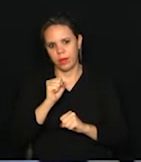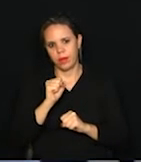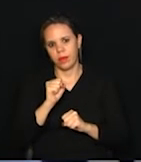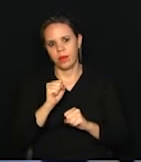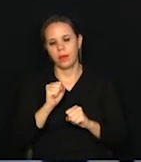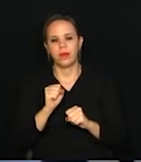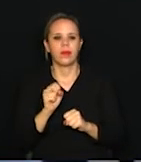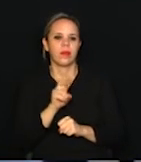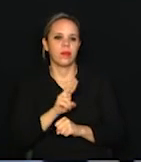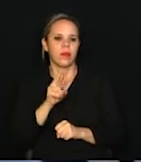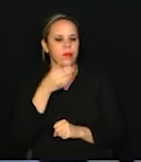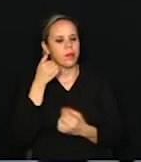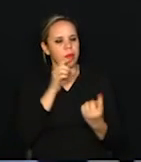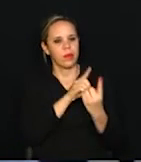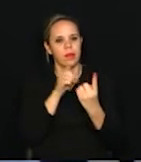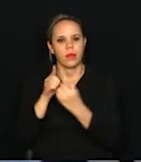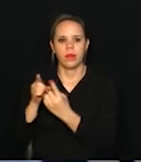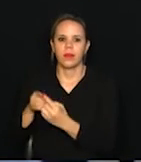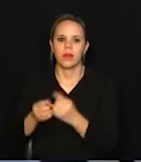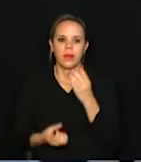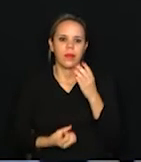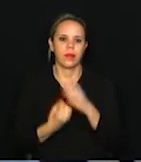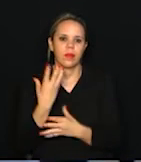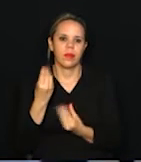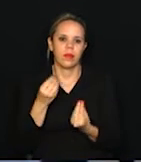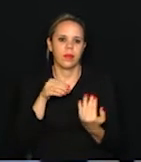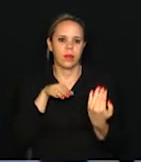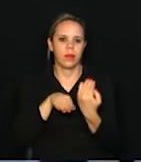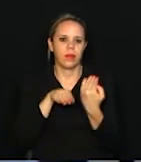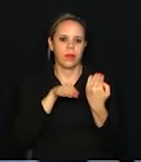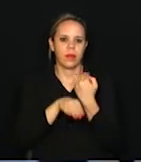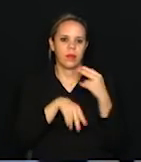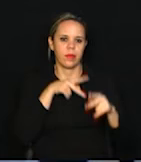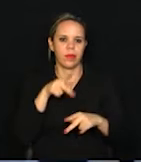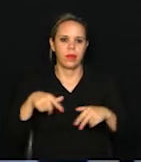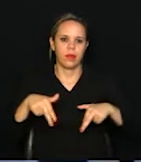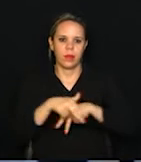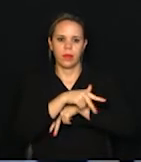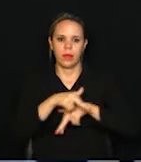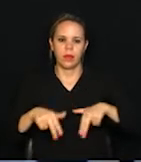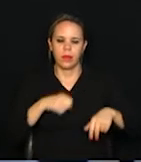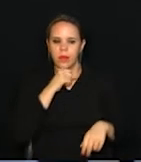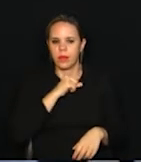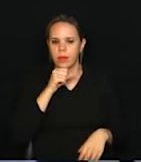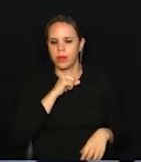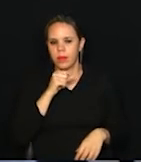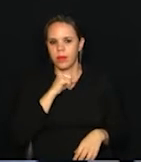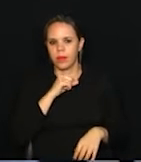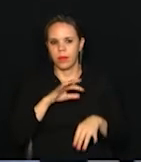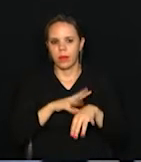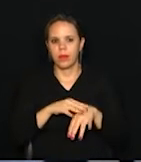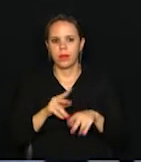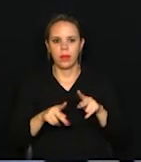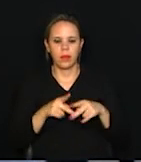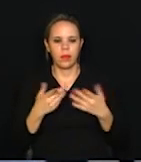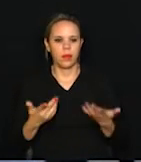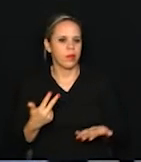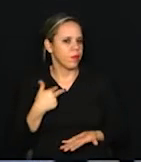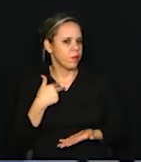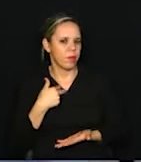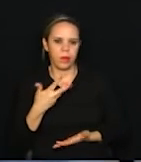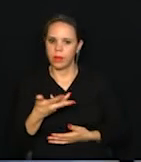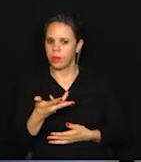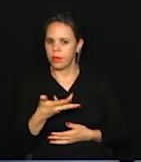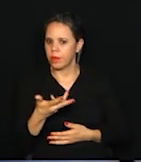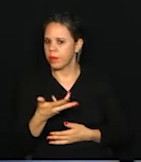consumo, polos de serviços, gerando muito fluxo de pessoas a pé, idosos, doentes, você não pode ter